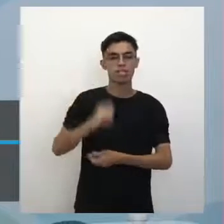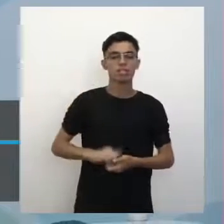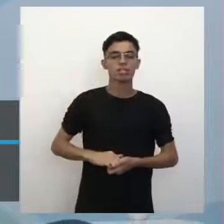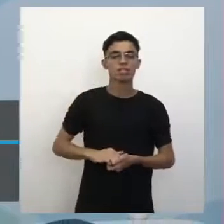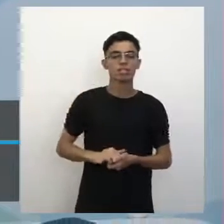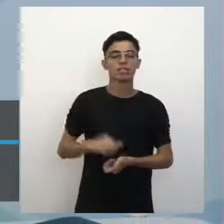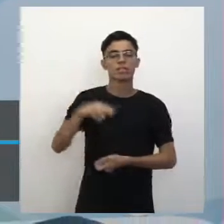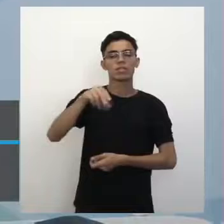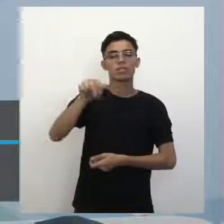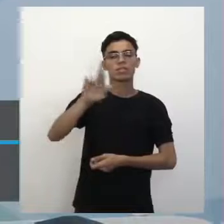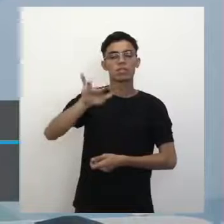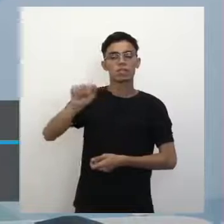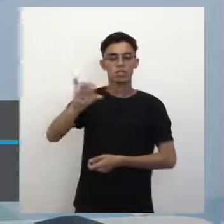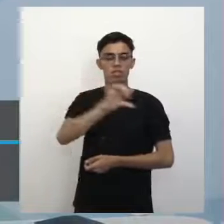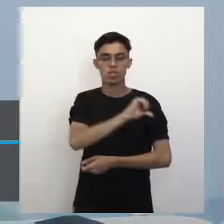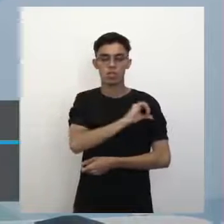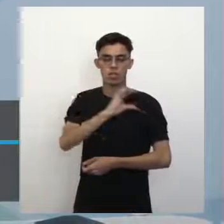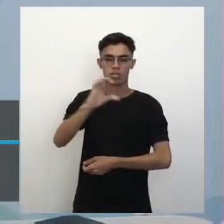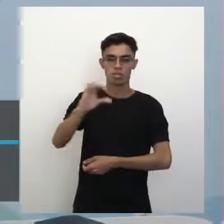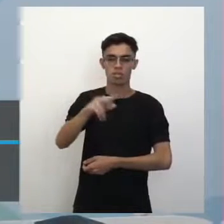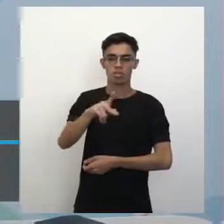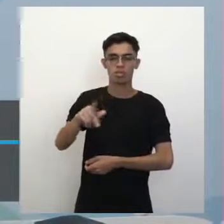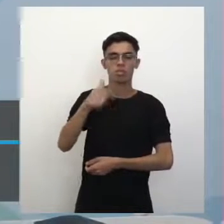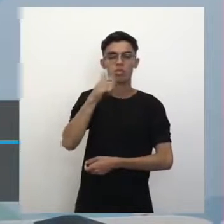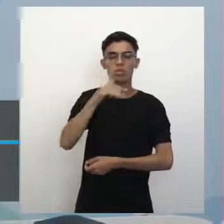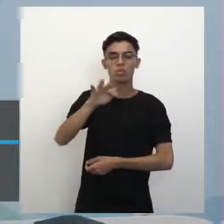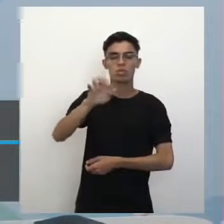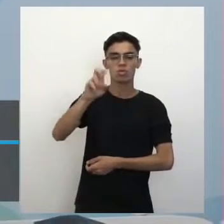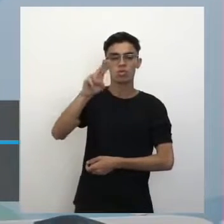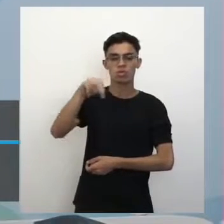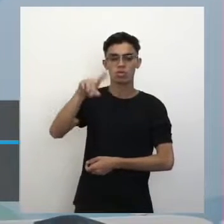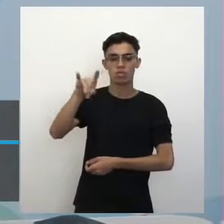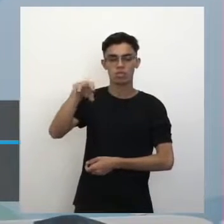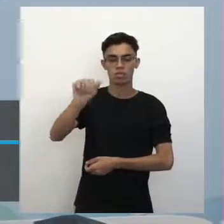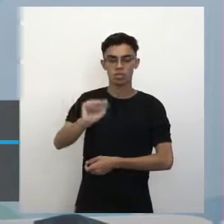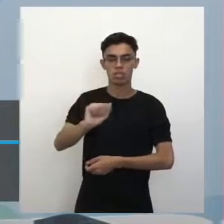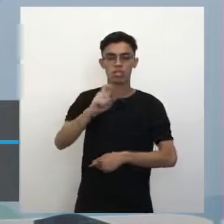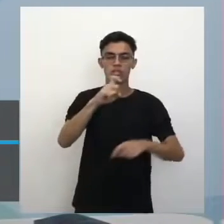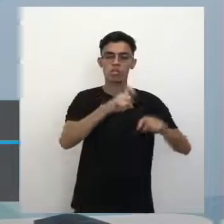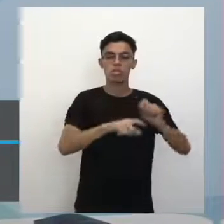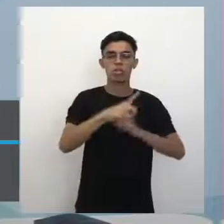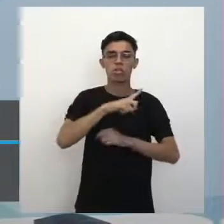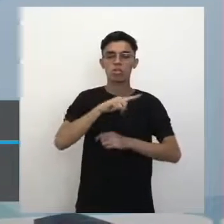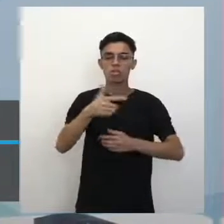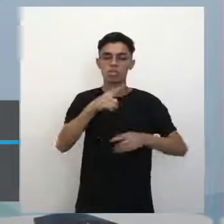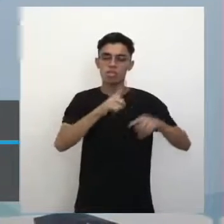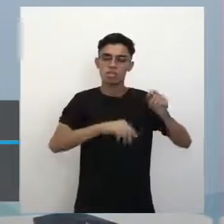Francisco de Paula, da professora Fernanda, colocou como na reprodução assexuada não há troca de material, não